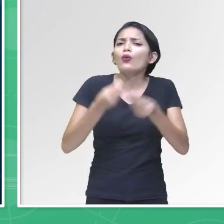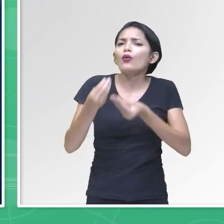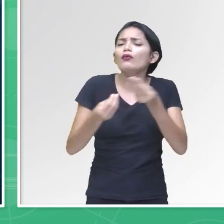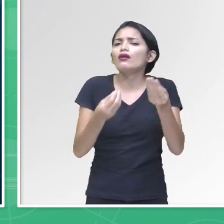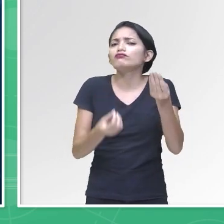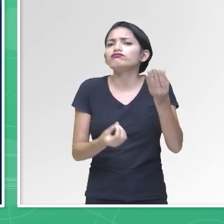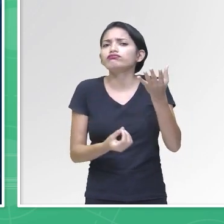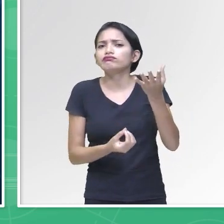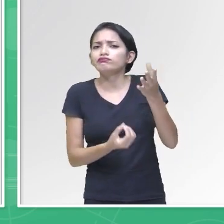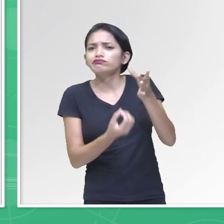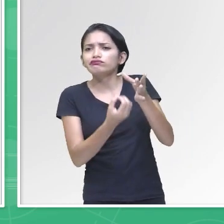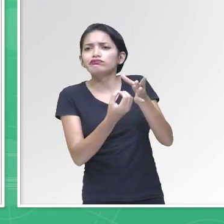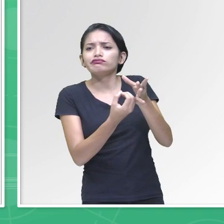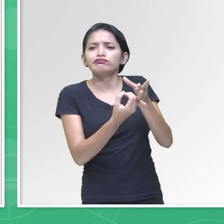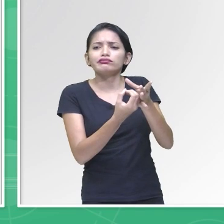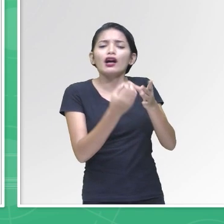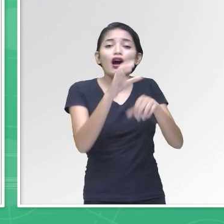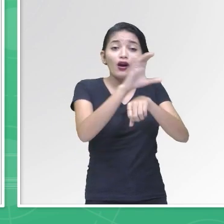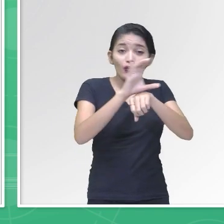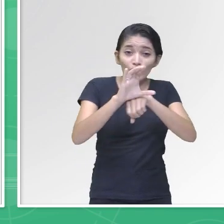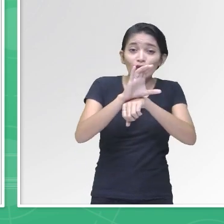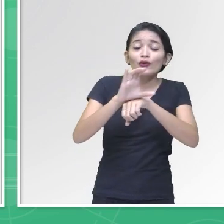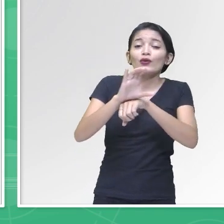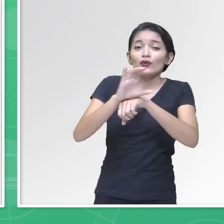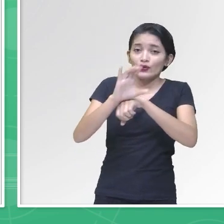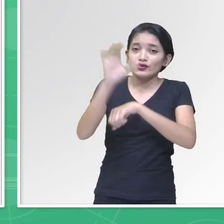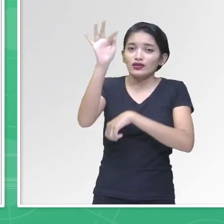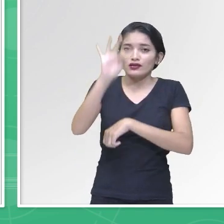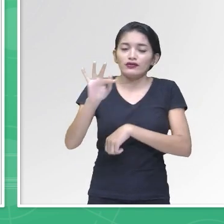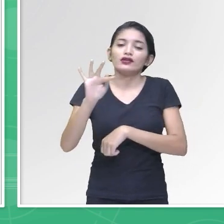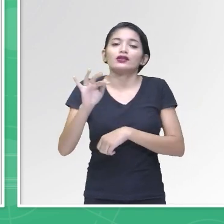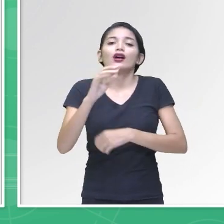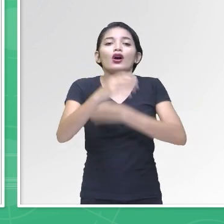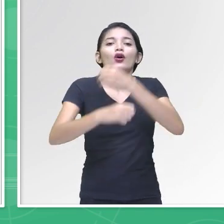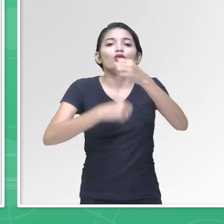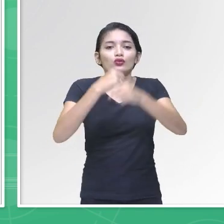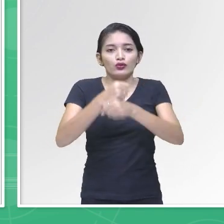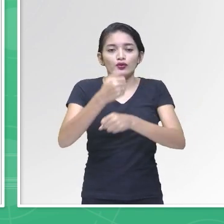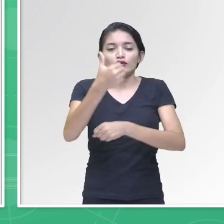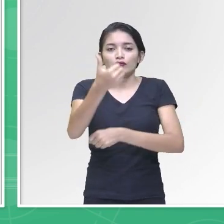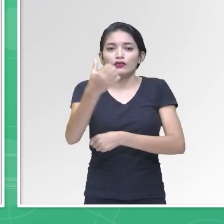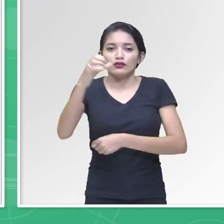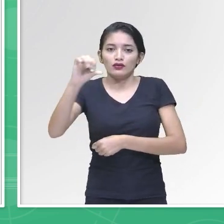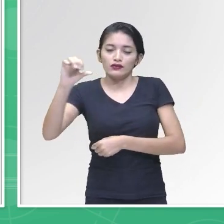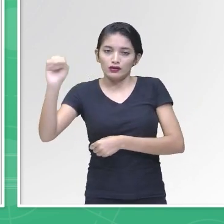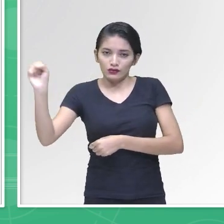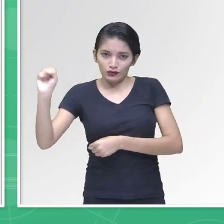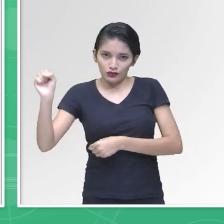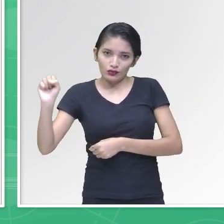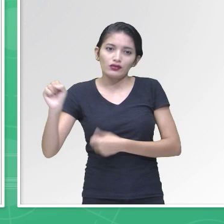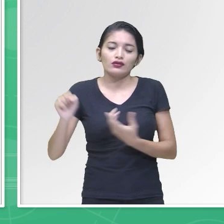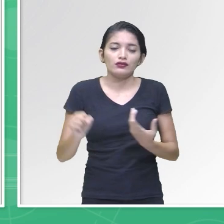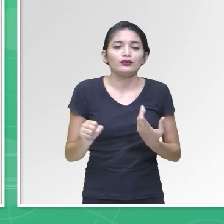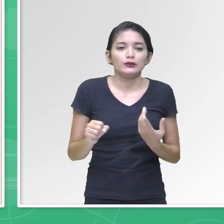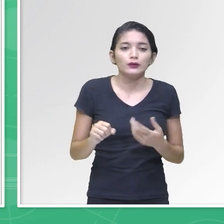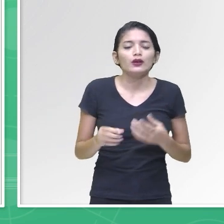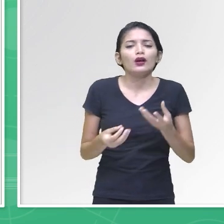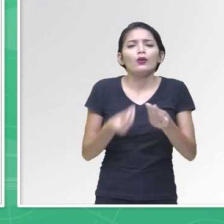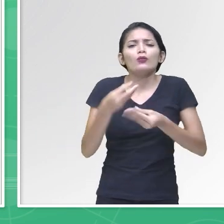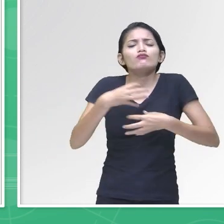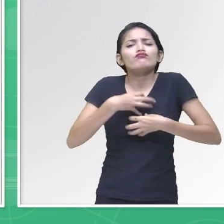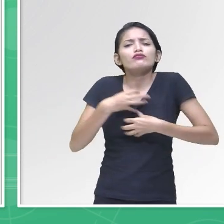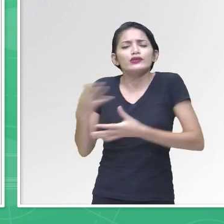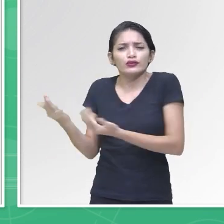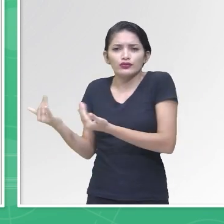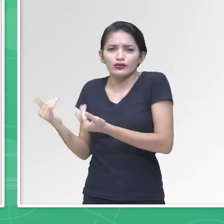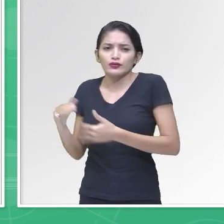vê a juventude? A nossa Constituição de 1988 e a condição de juventude. Até